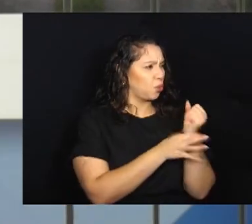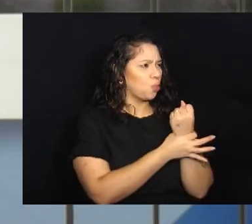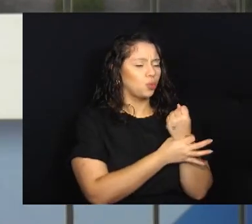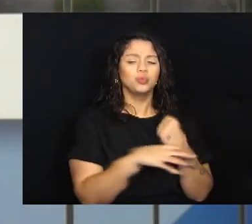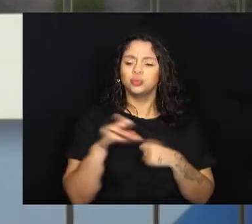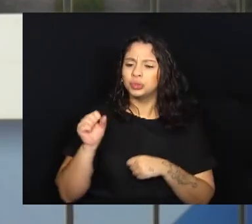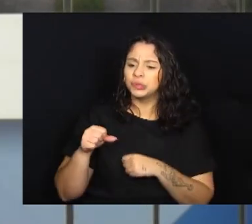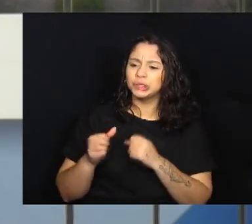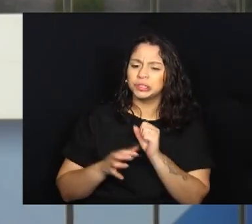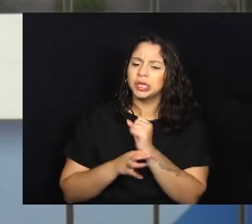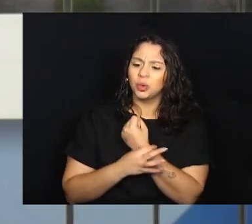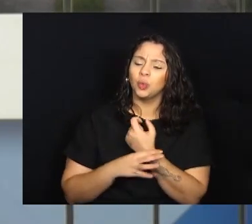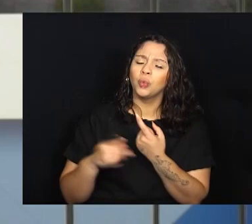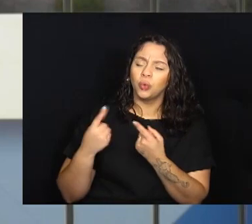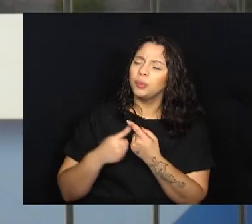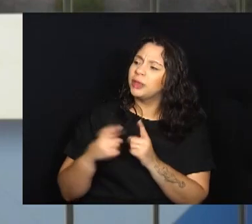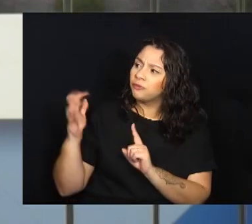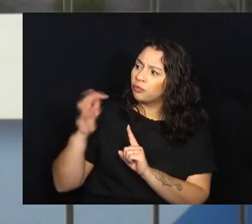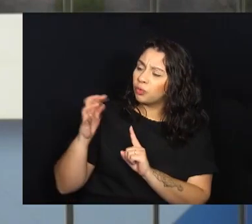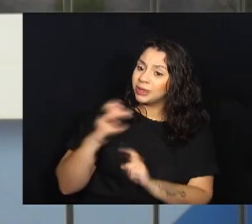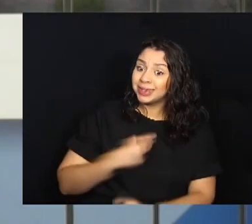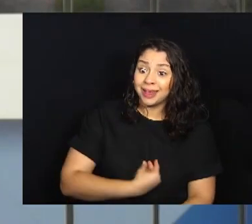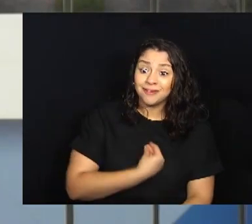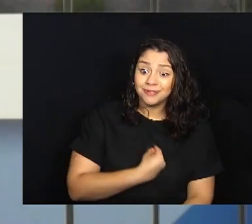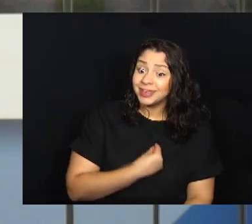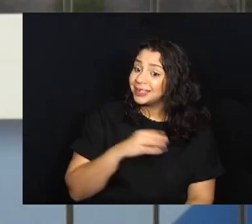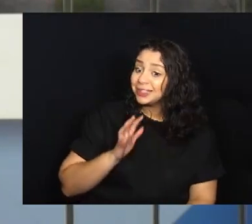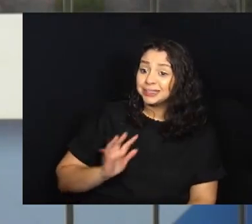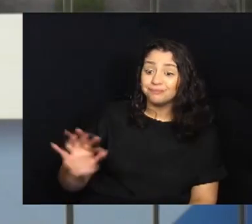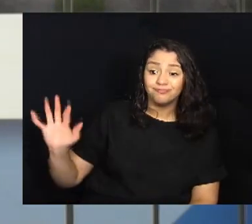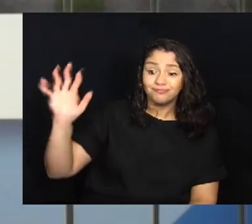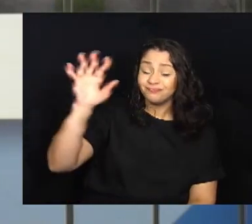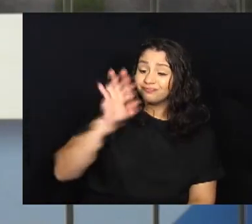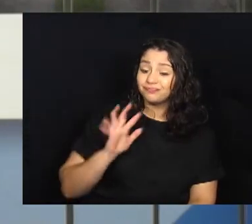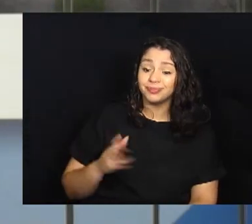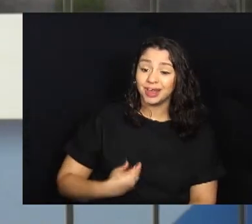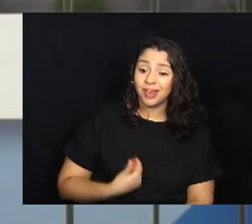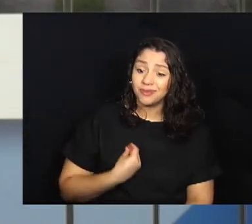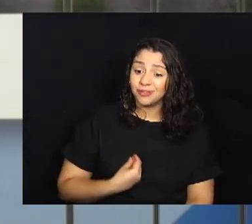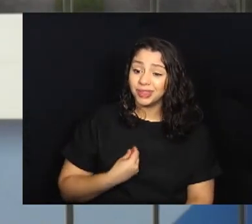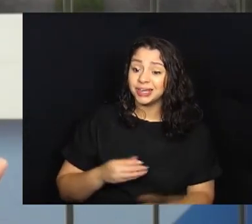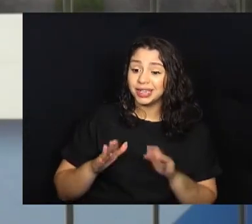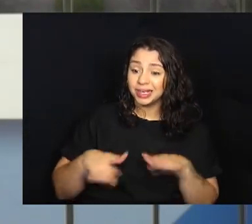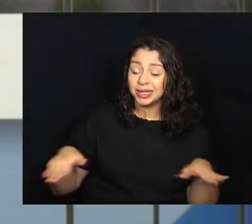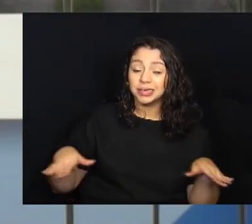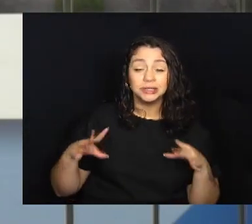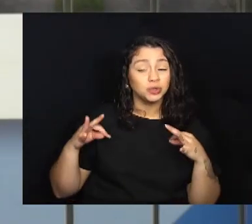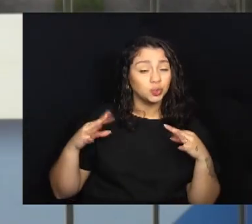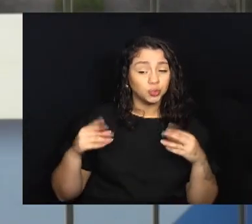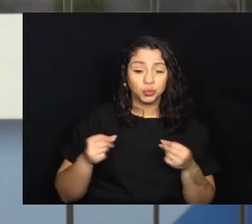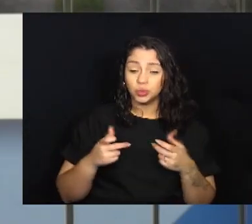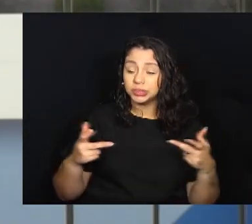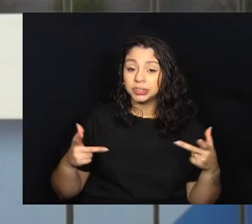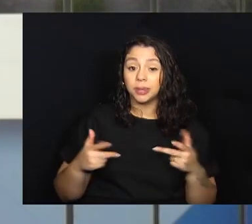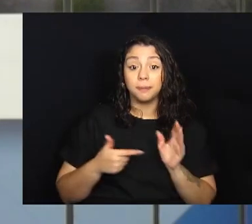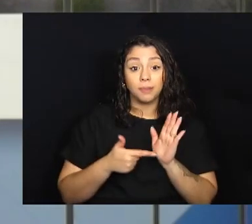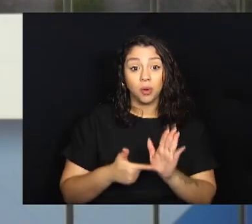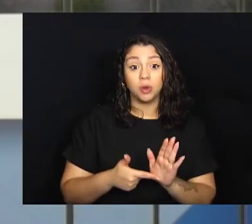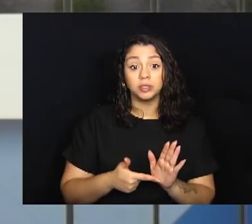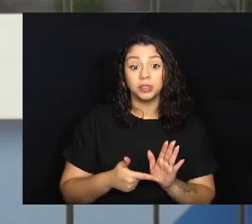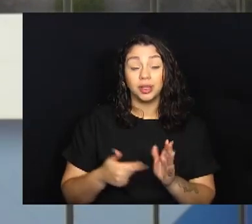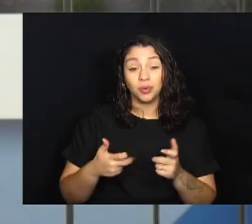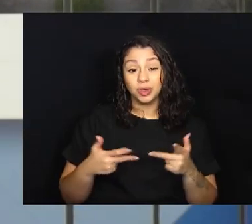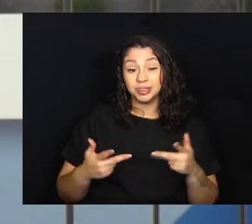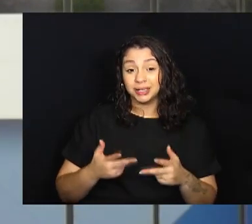porque isso tem impacto na vida da mulher, na vida da criança, né? Todas as pesquisas mostram, né? Quer dizer, os traumas